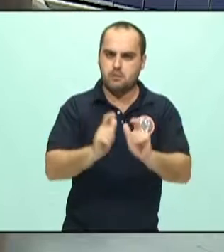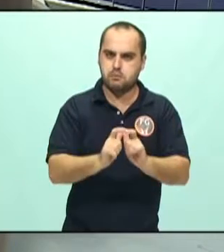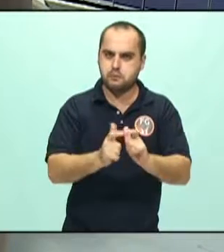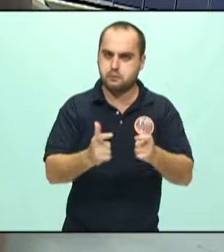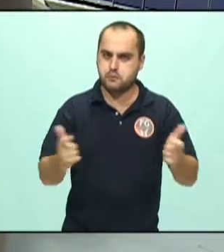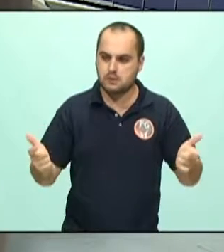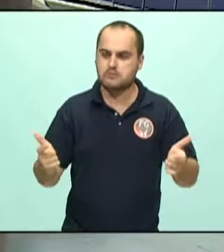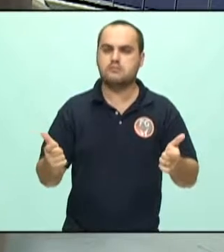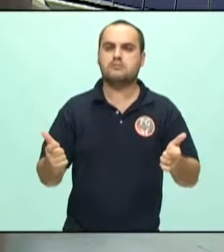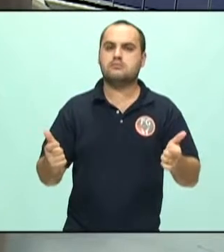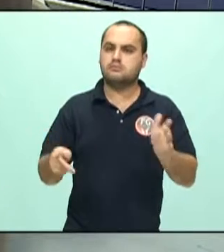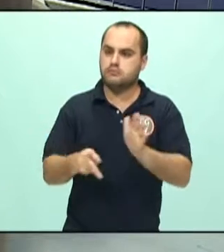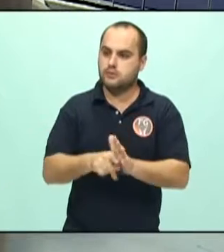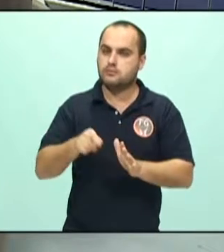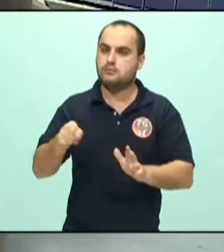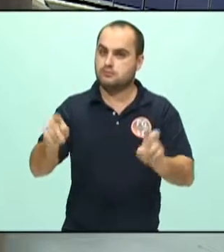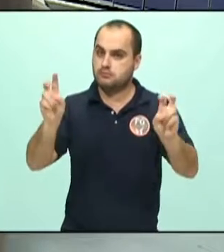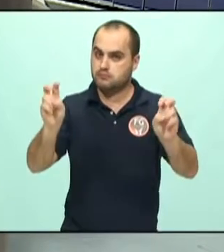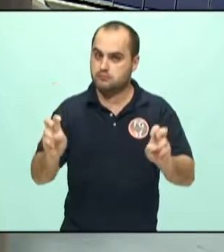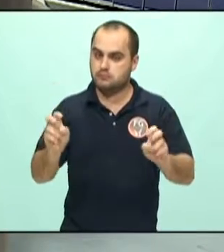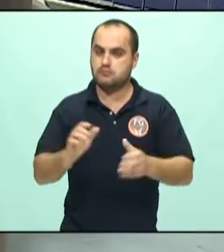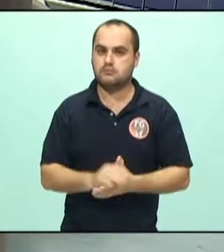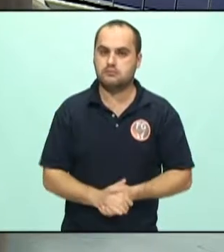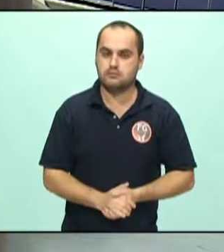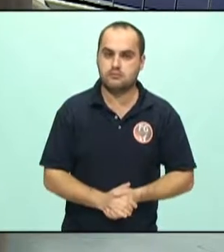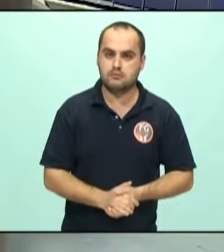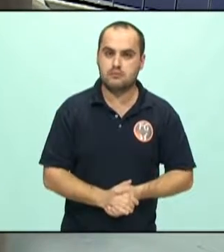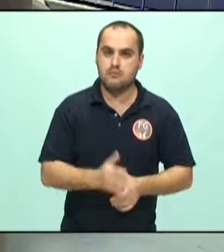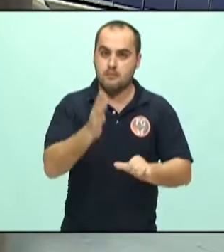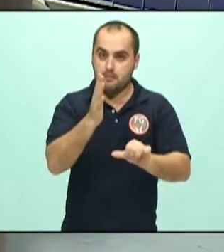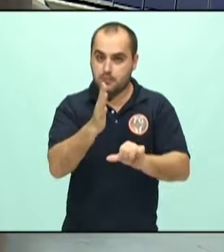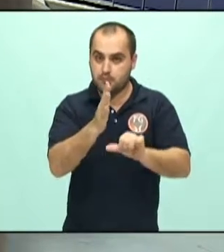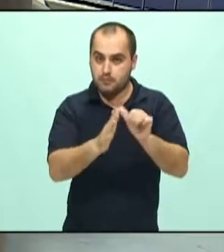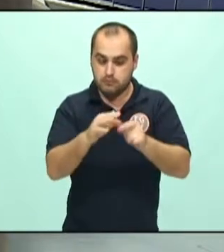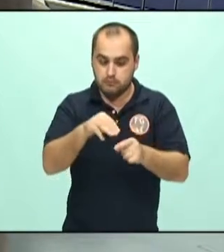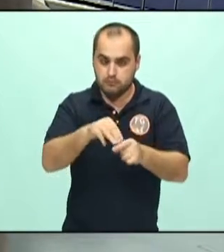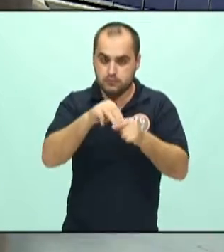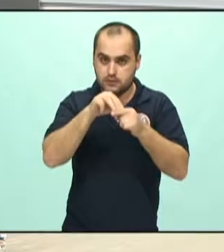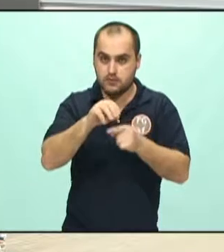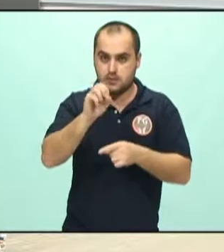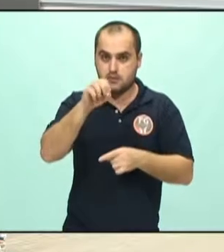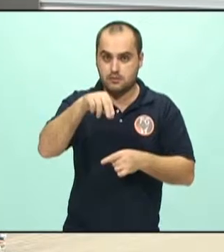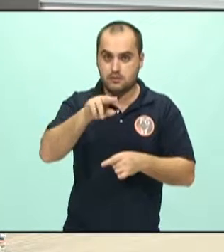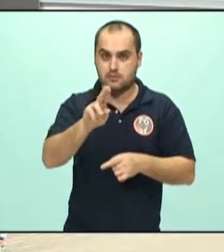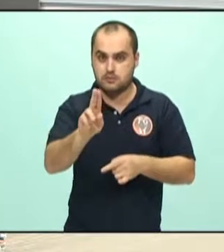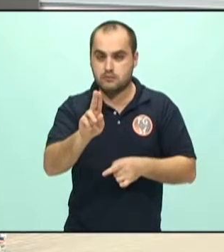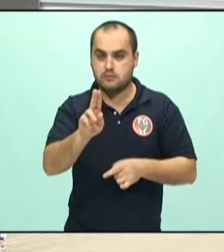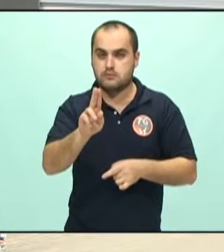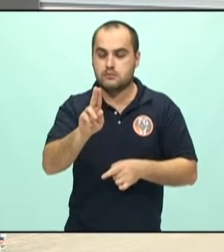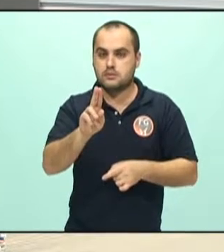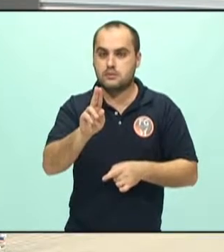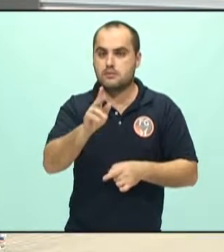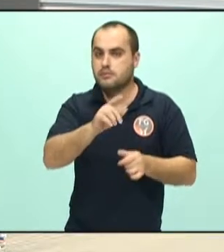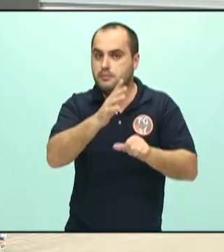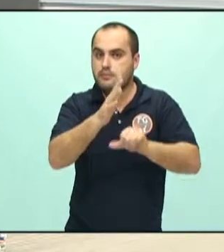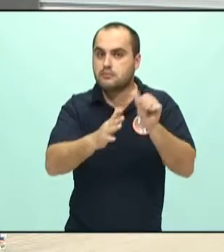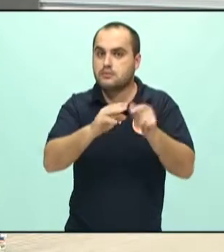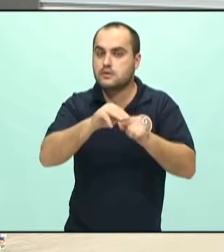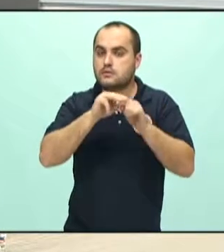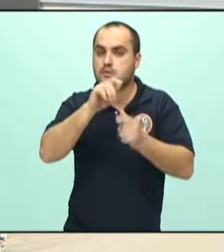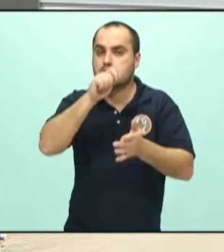aí a assinatura com a onu o primeiro município a assinar com a onu a carta de compromisso dos mares limpos foi a itajaí não é uma iniciativa